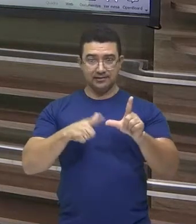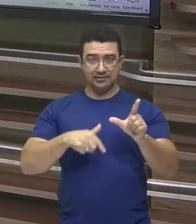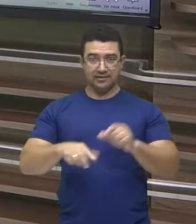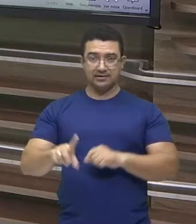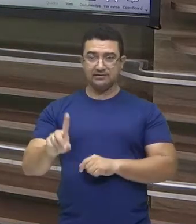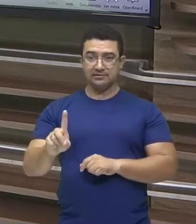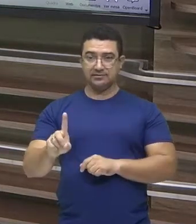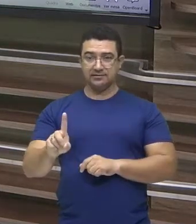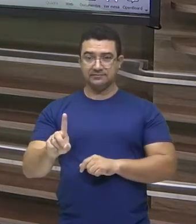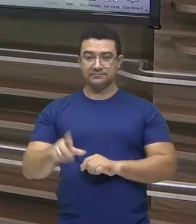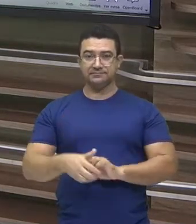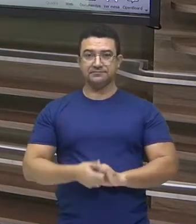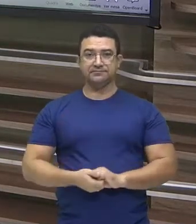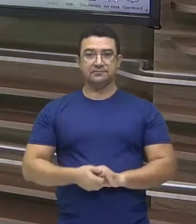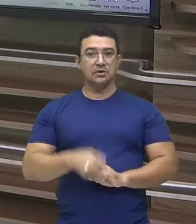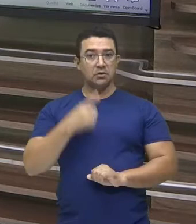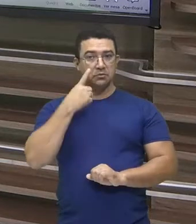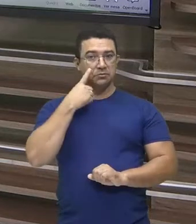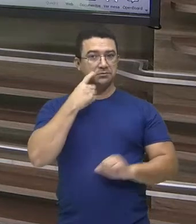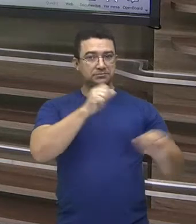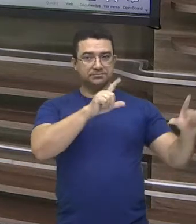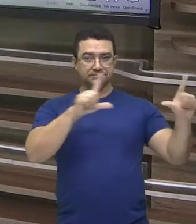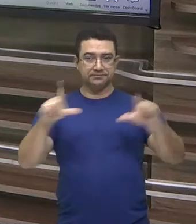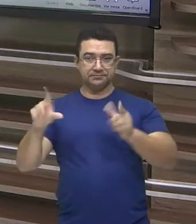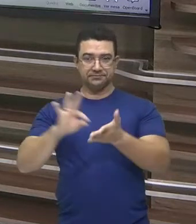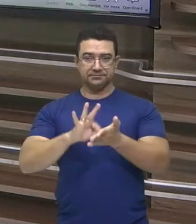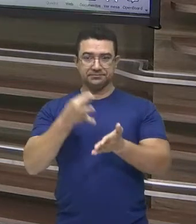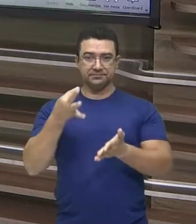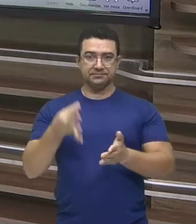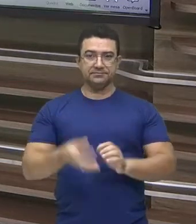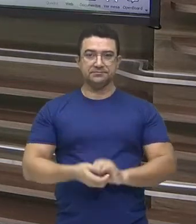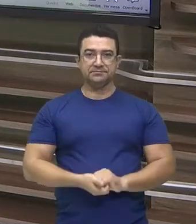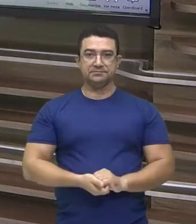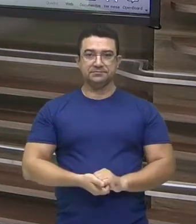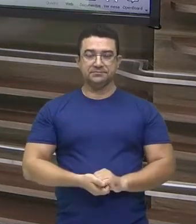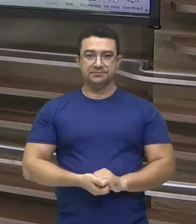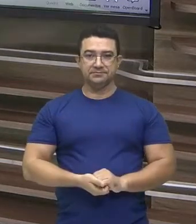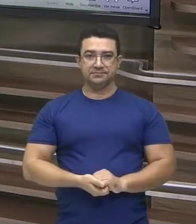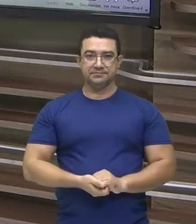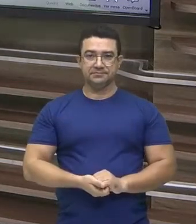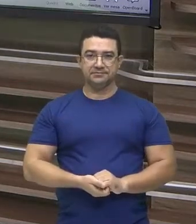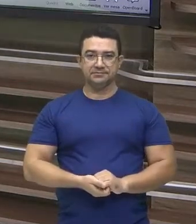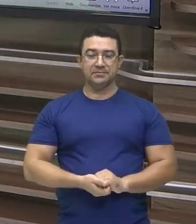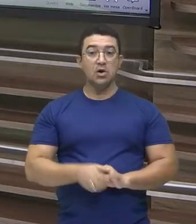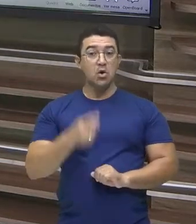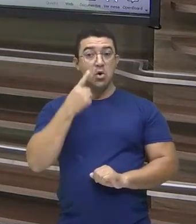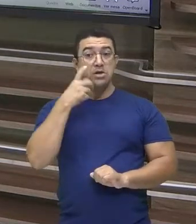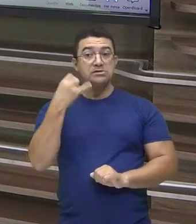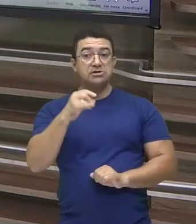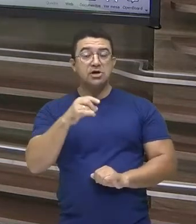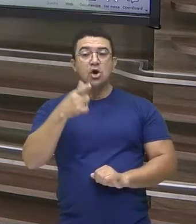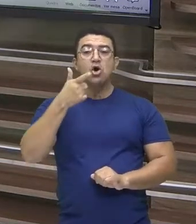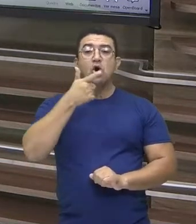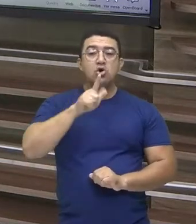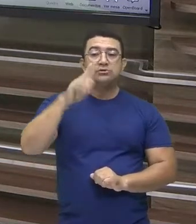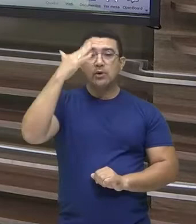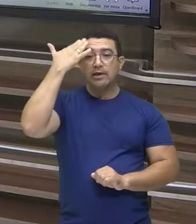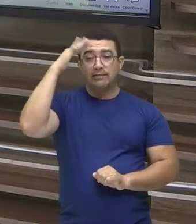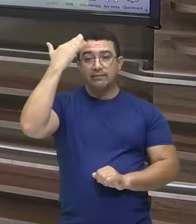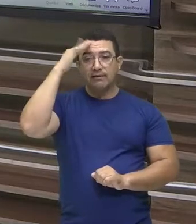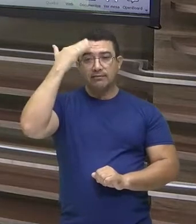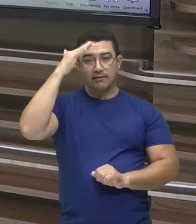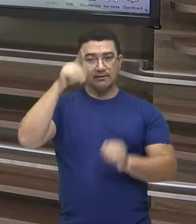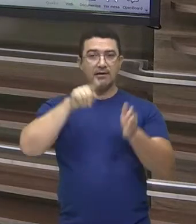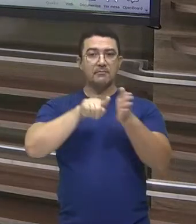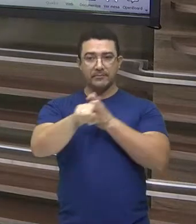letra D. Vamos ao gabarito e vamos ao comentário, ver se vocês conseguiram compreender o enunciado e conseguiram compreender qual é a questão que